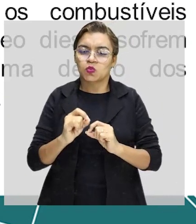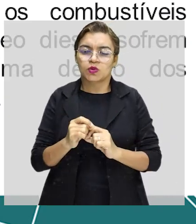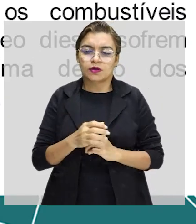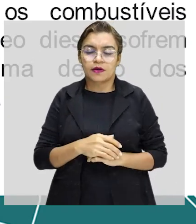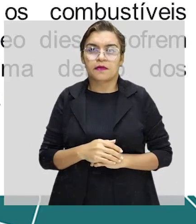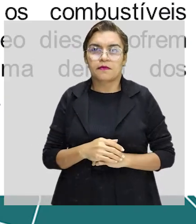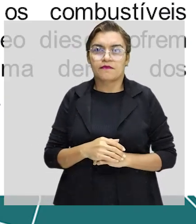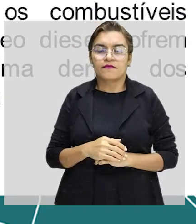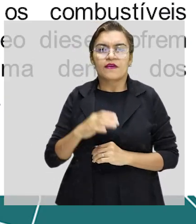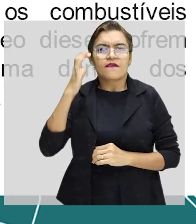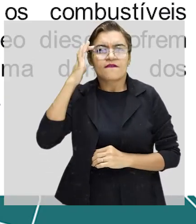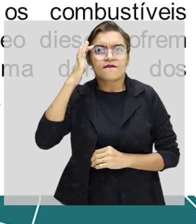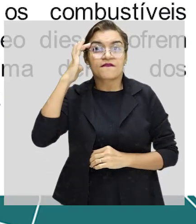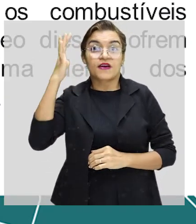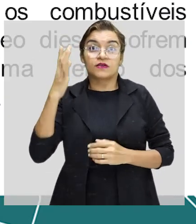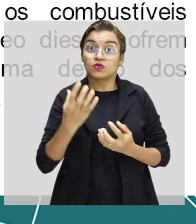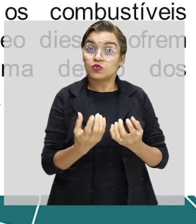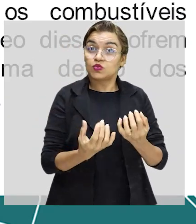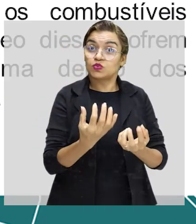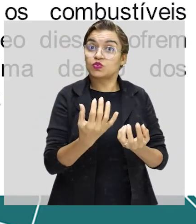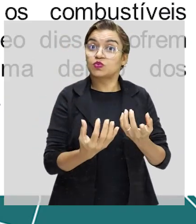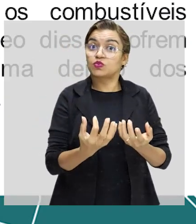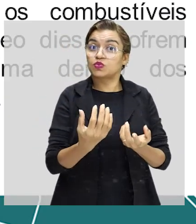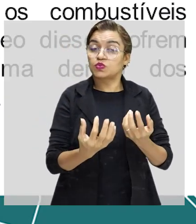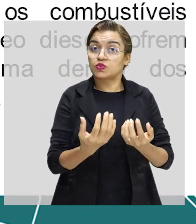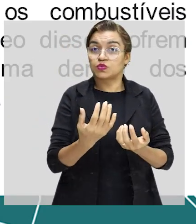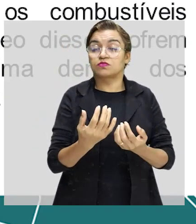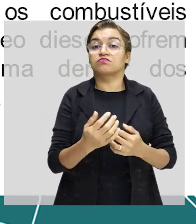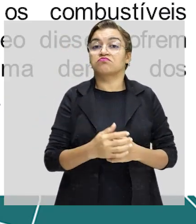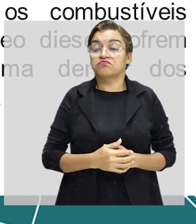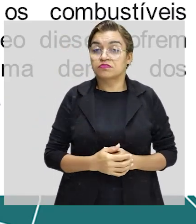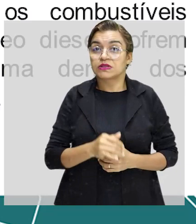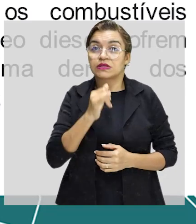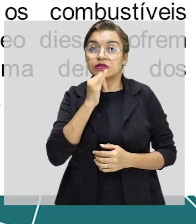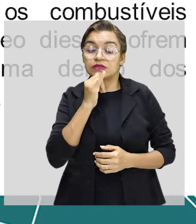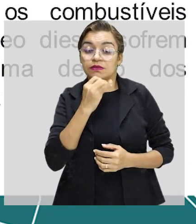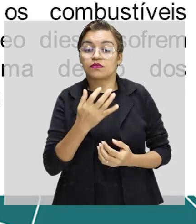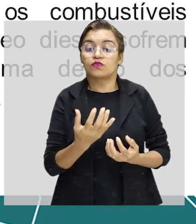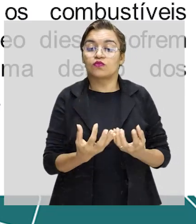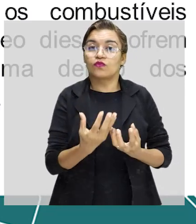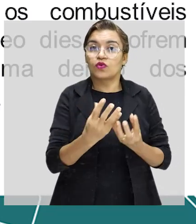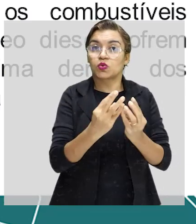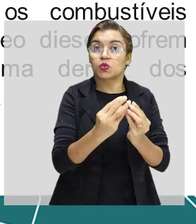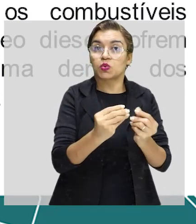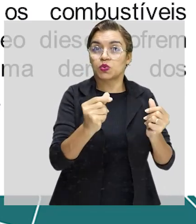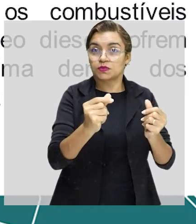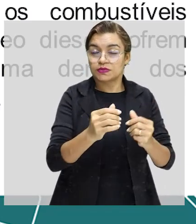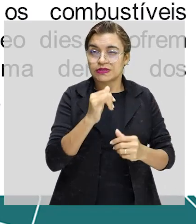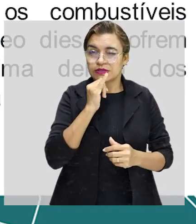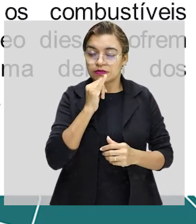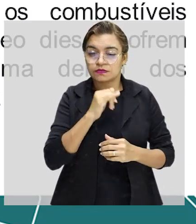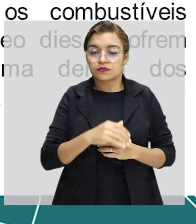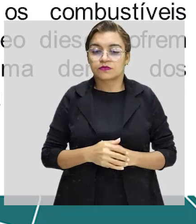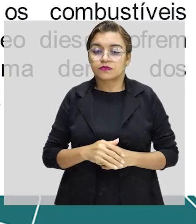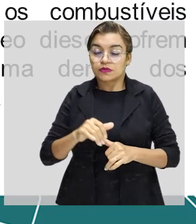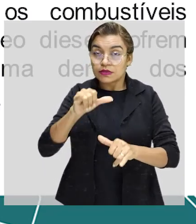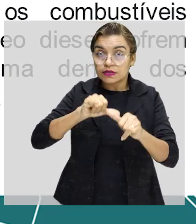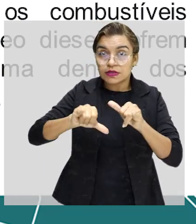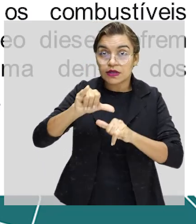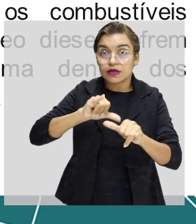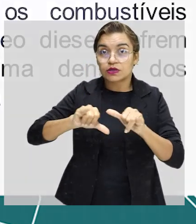para serem queimados, ou seja, consumidos em reações desse tipo, nas reações